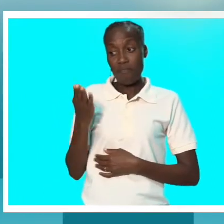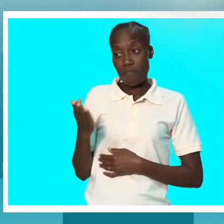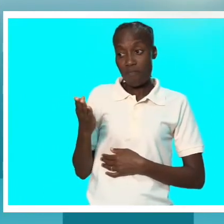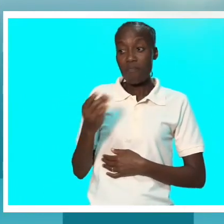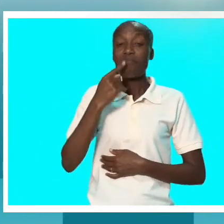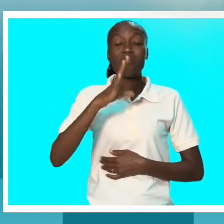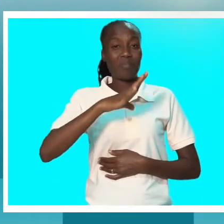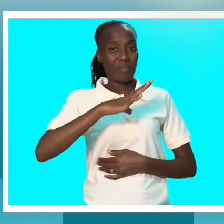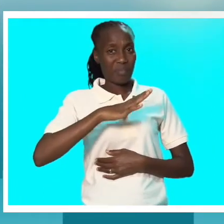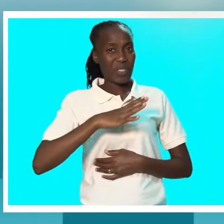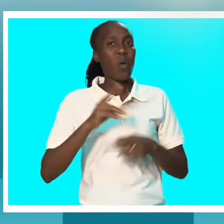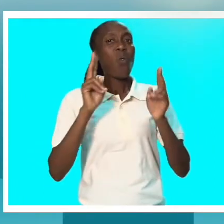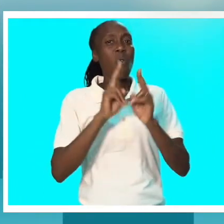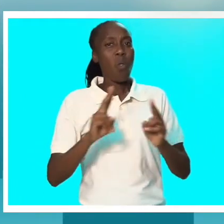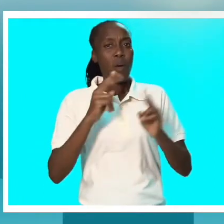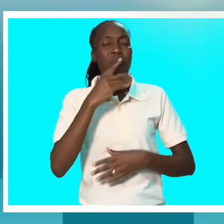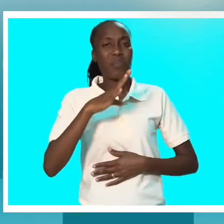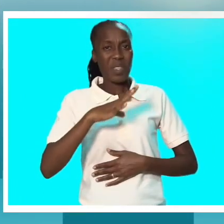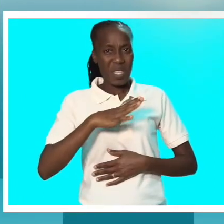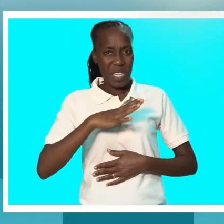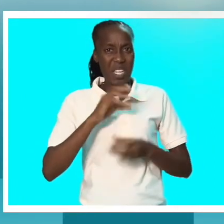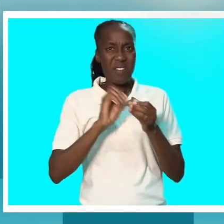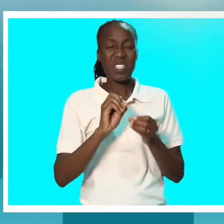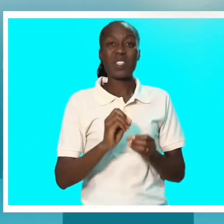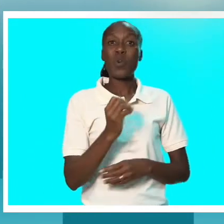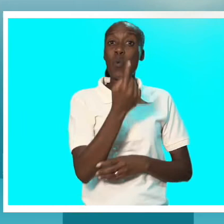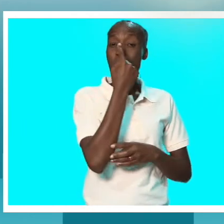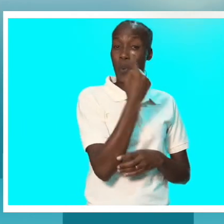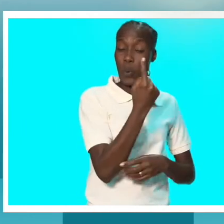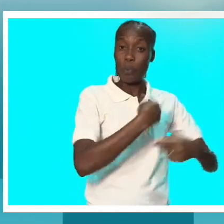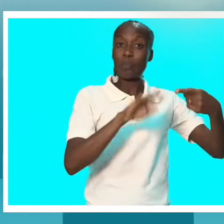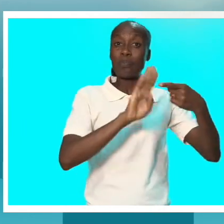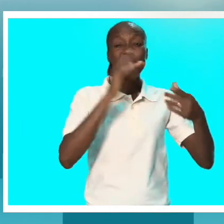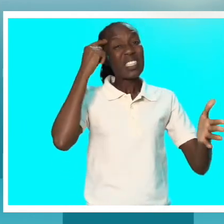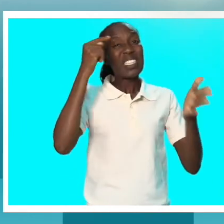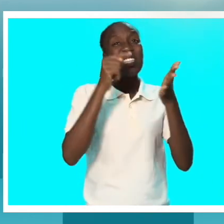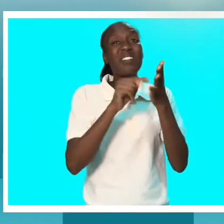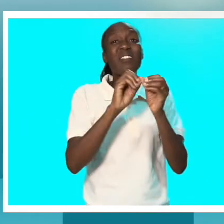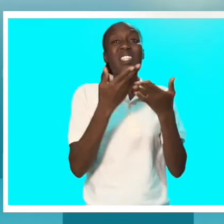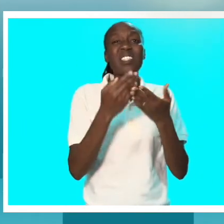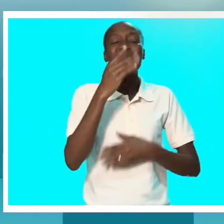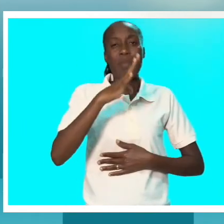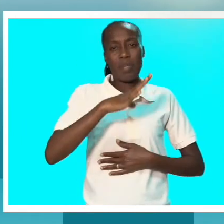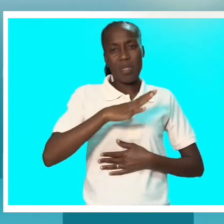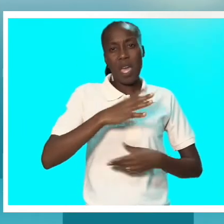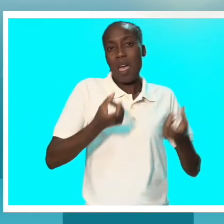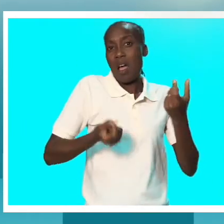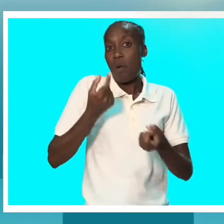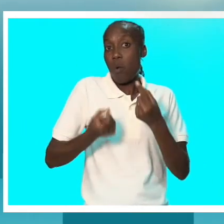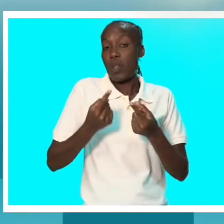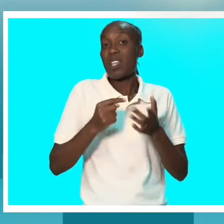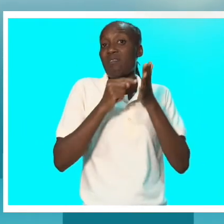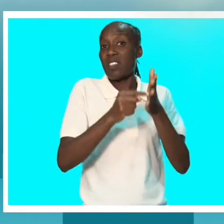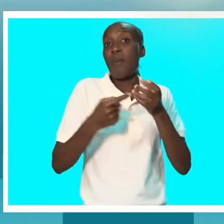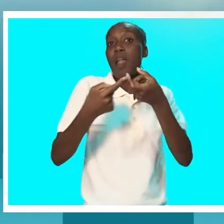crianças têm aquilo que se conhece normalmente como diabetes imediatum tipo 1. Significa que existe algum episódio